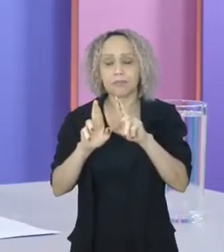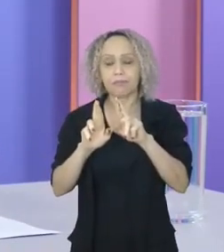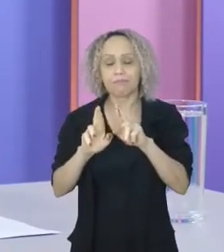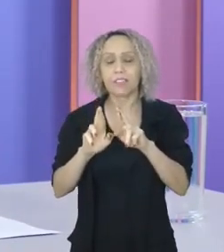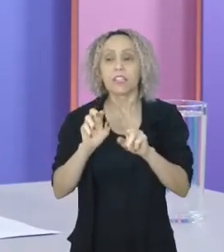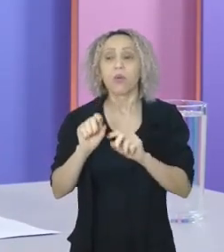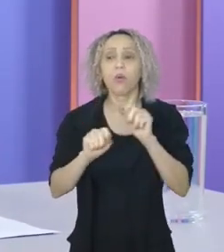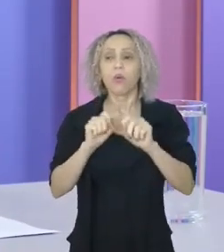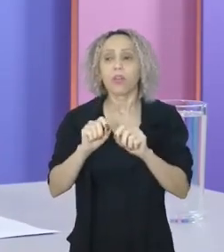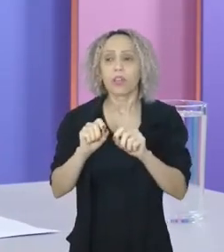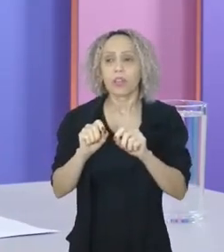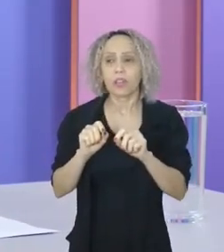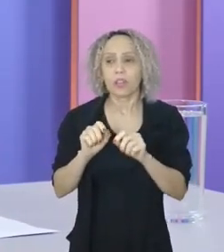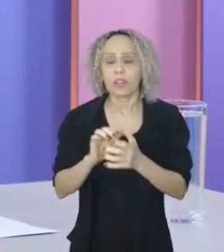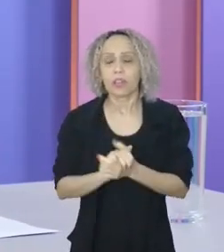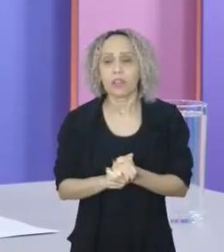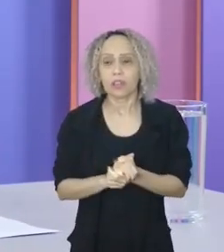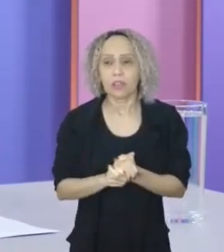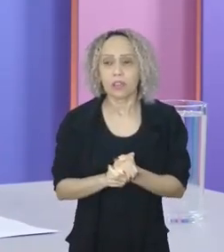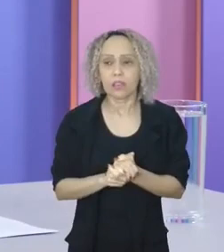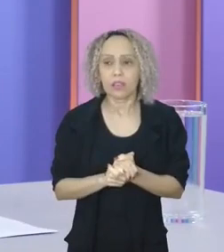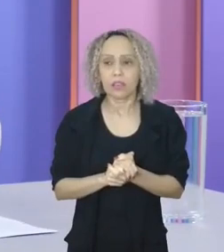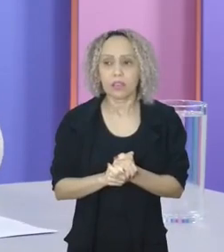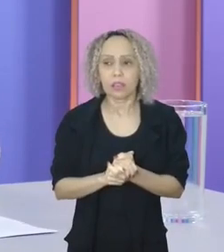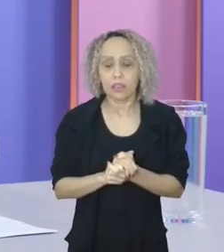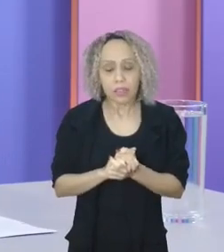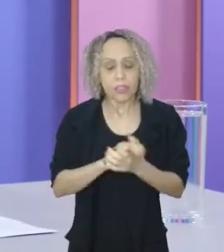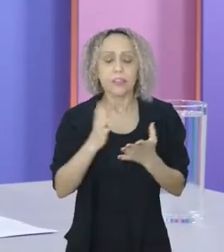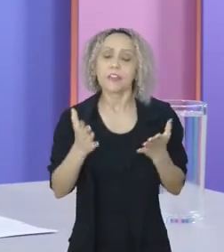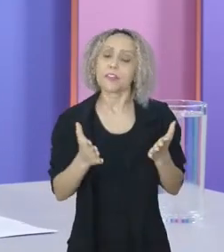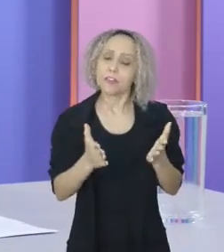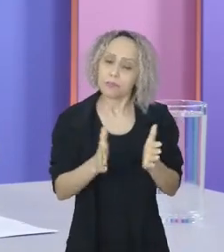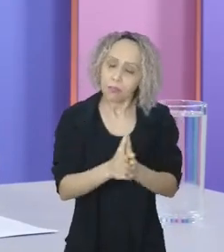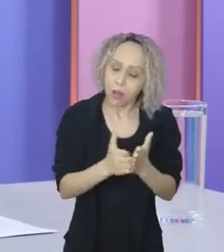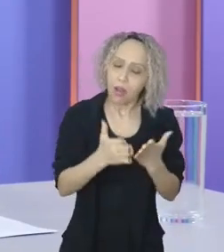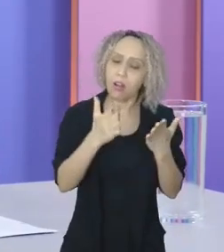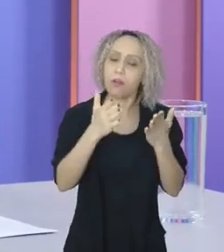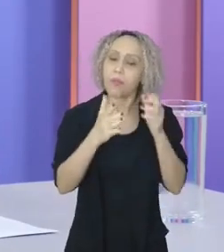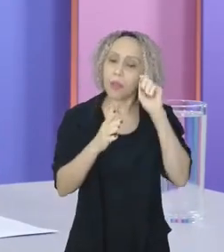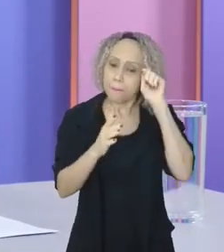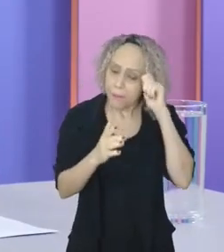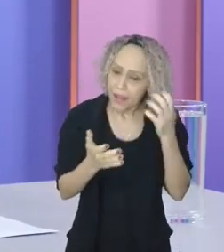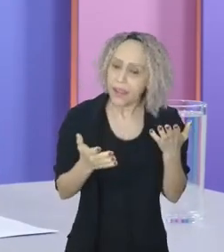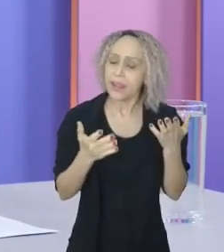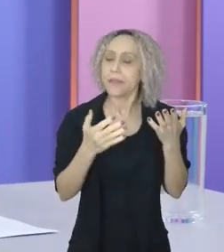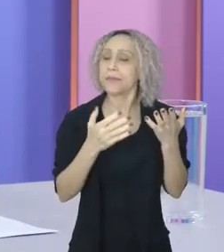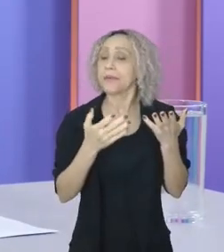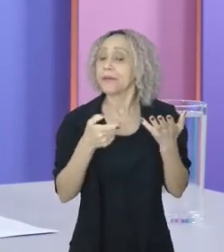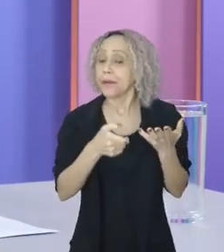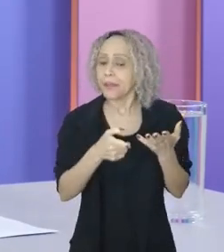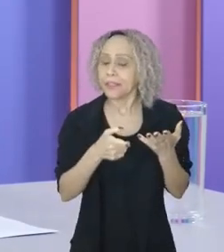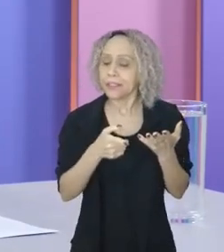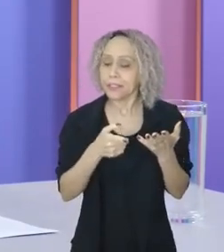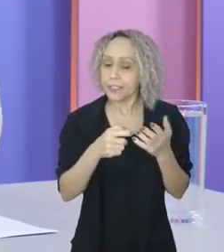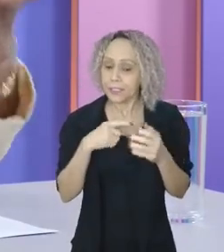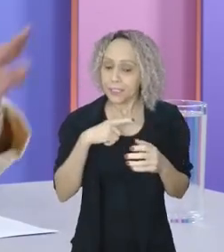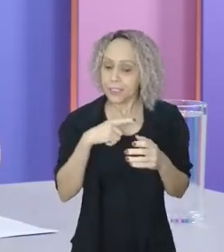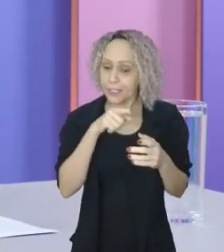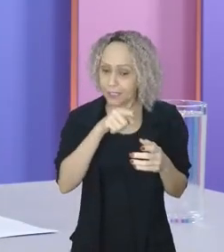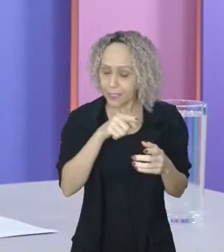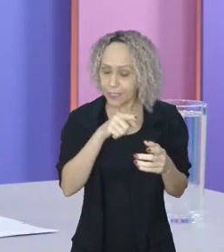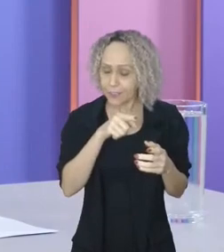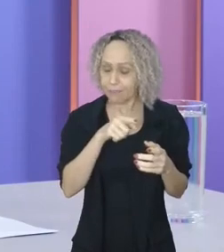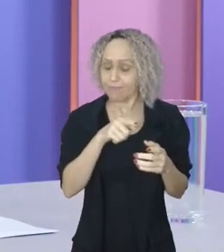que se torne alvo, né, de investimento, que se torne uma política pública importante a